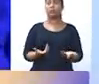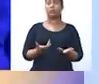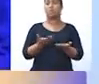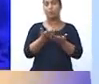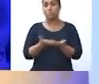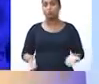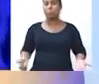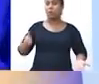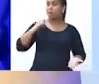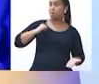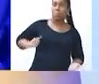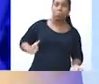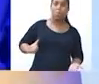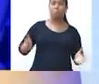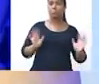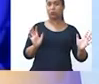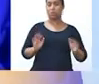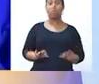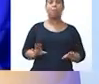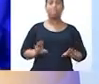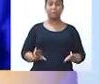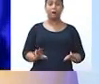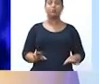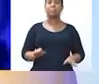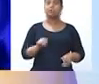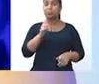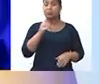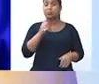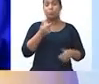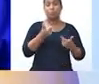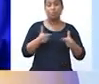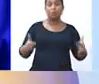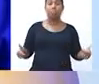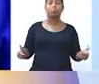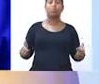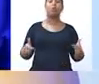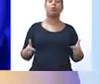perder a bolsa, né? Então, mas o fato da gente não ter aí